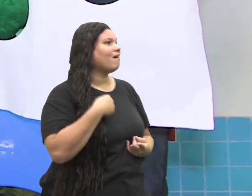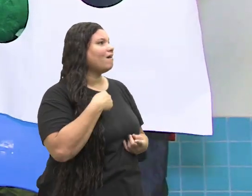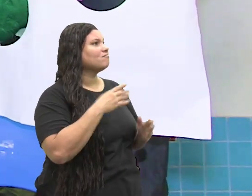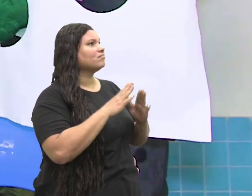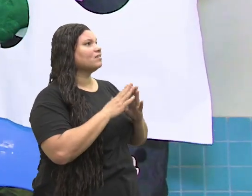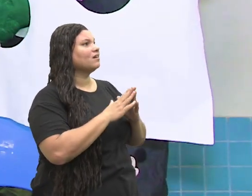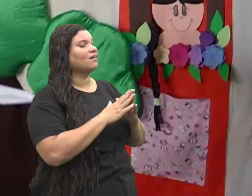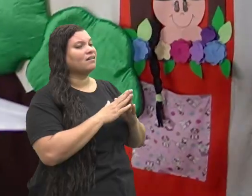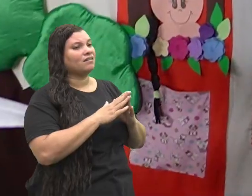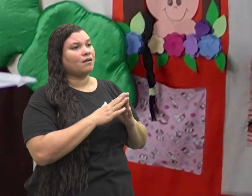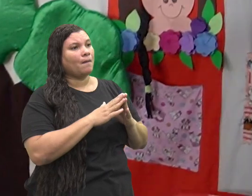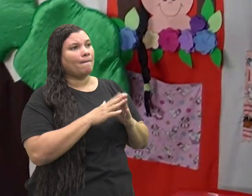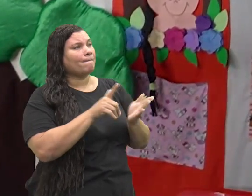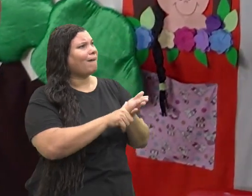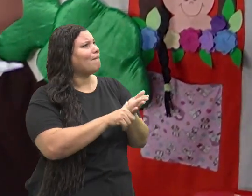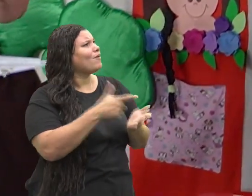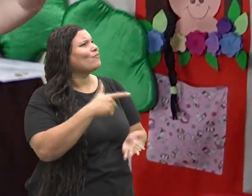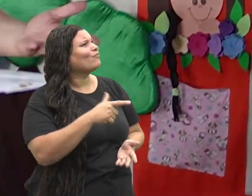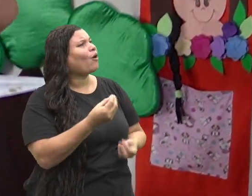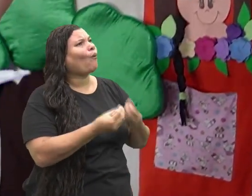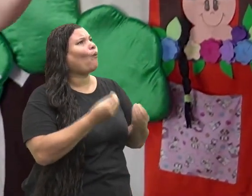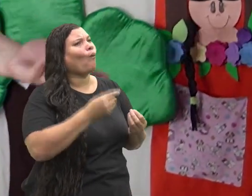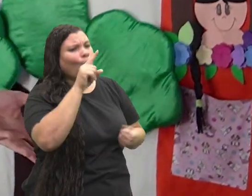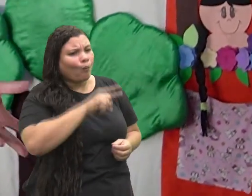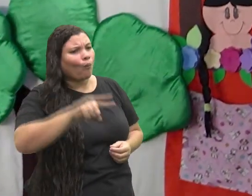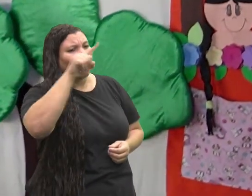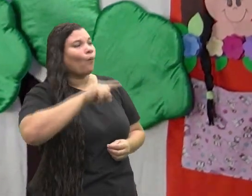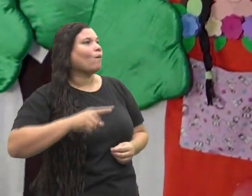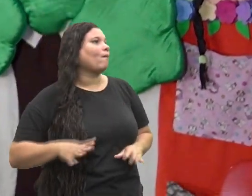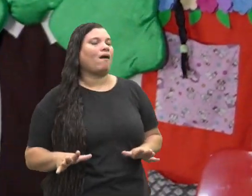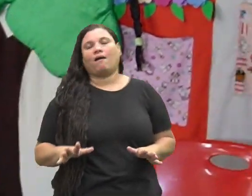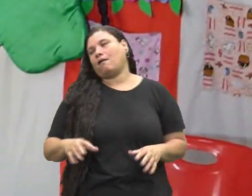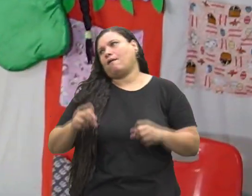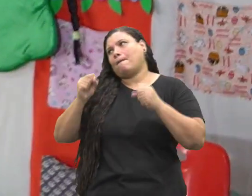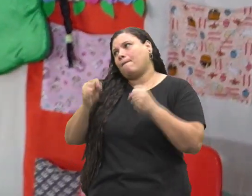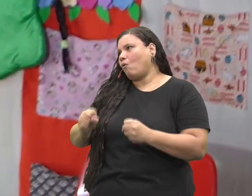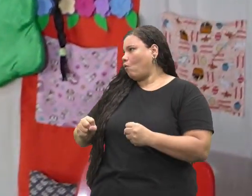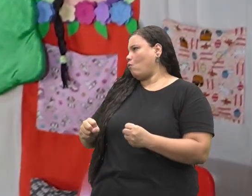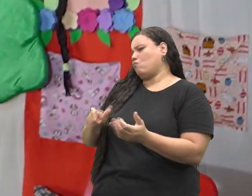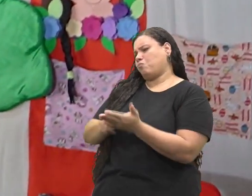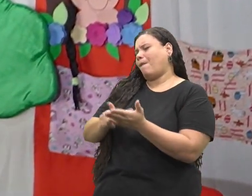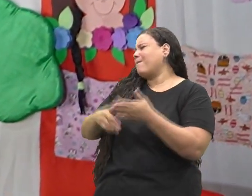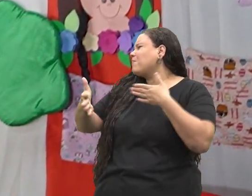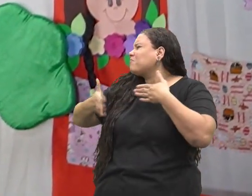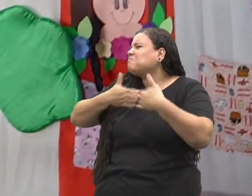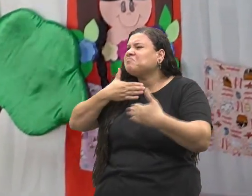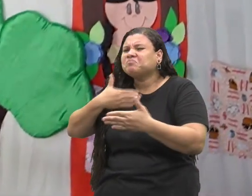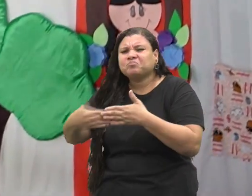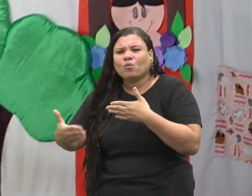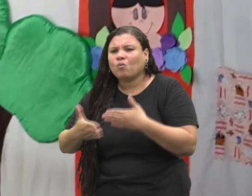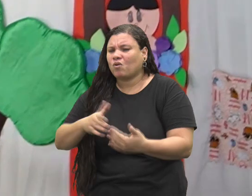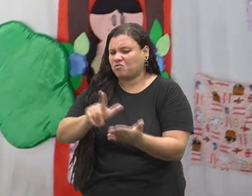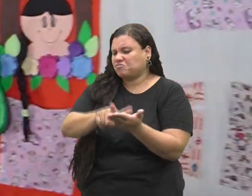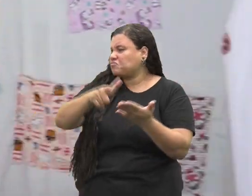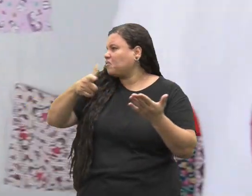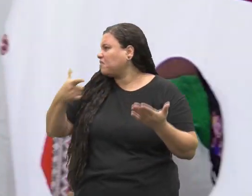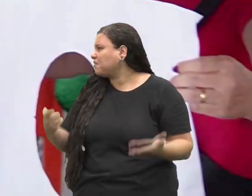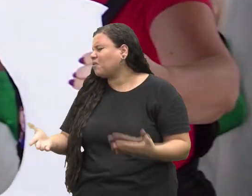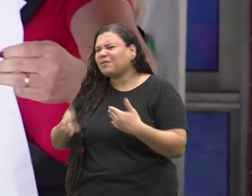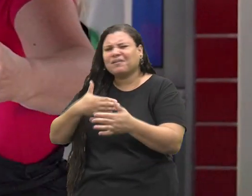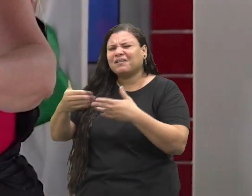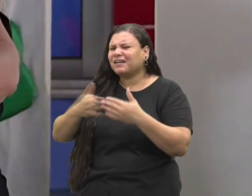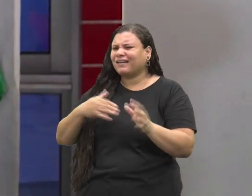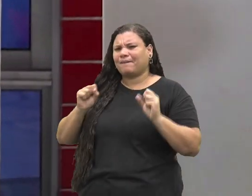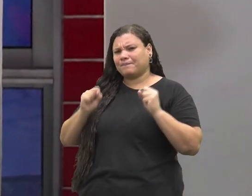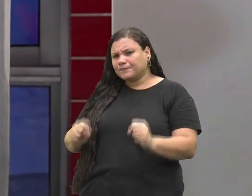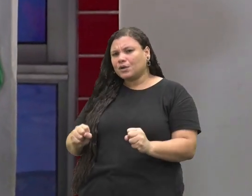com panfletos, isso, de supermercado também, revistas, jornais. A imaginação e criatividade é de vocês. Se você também tiver um